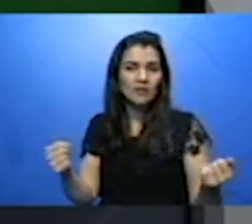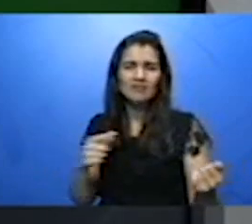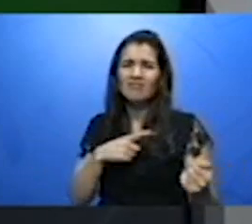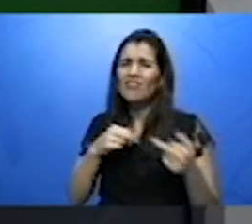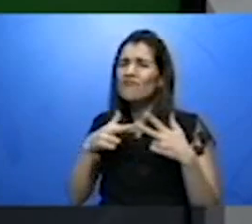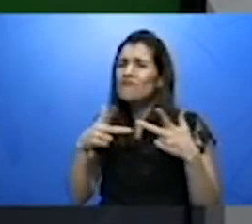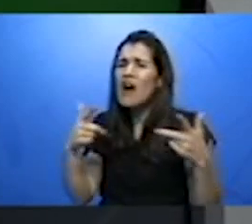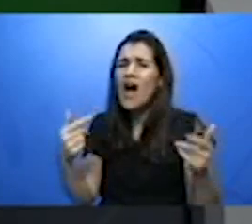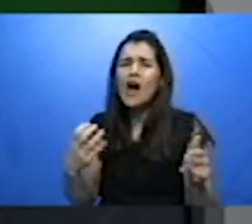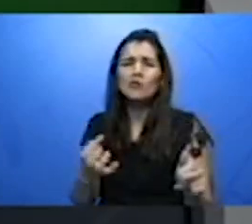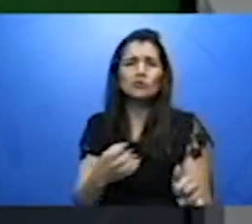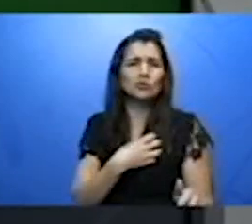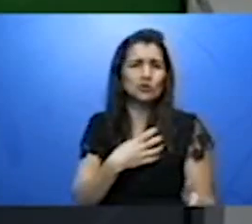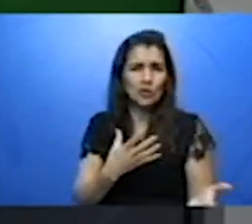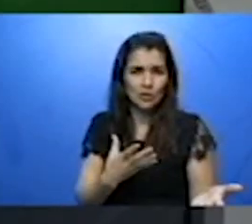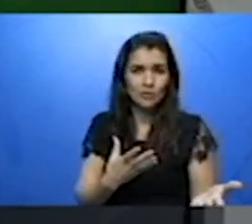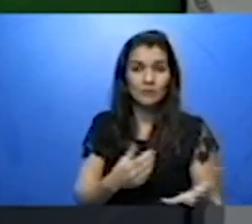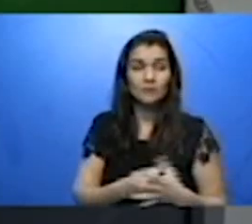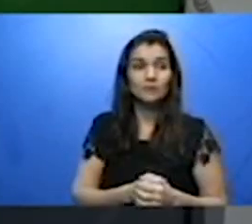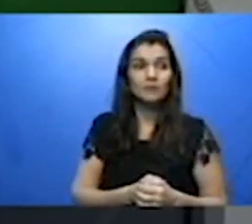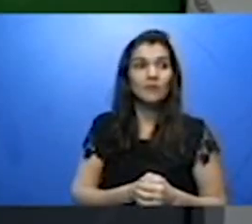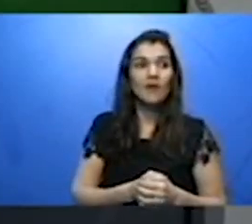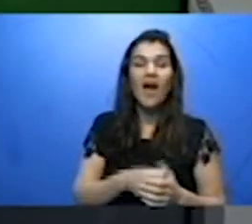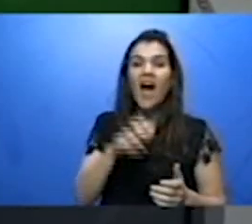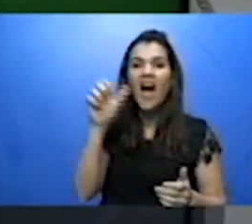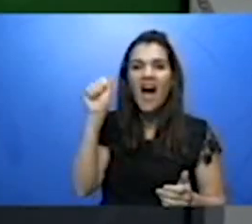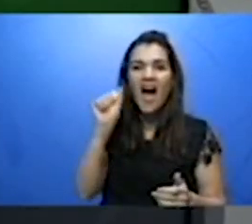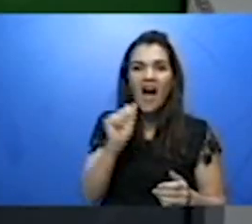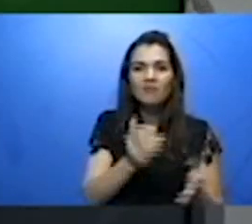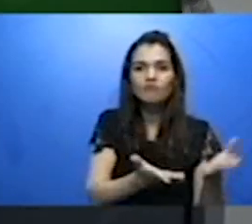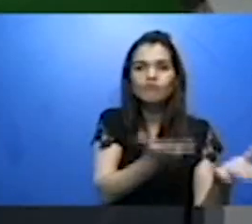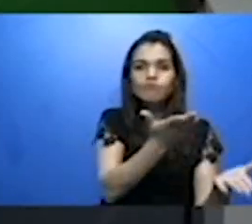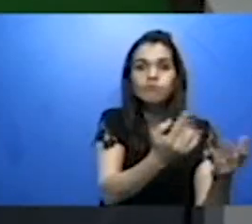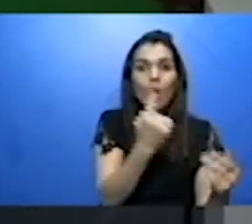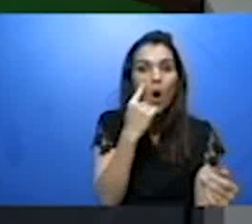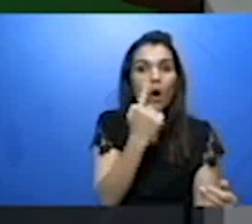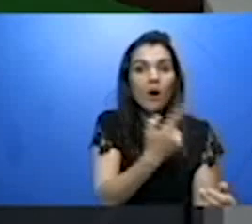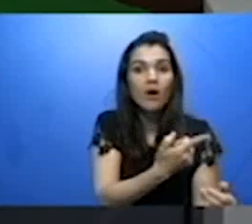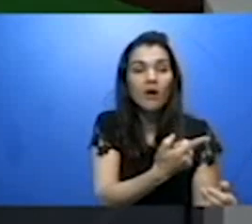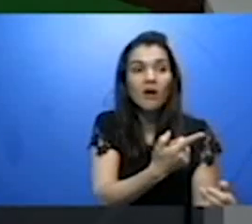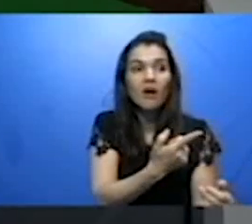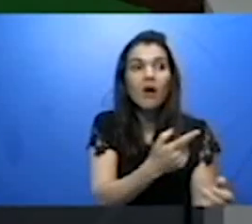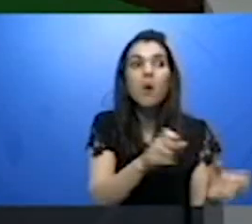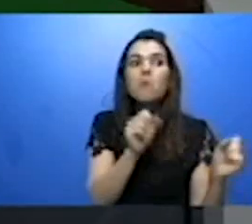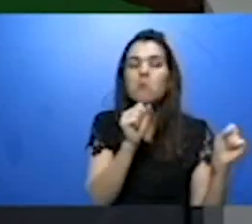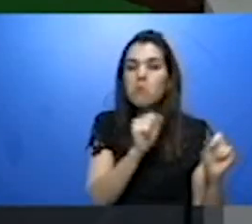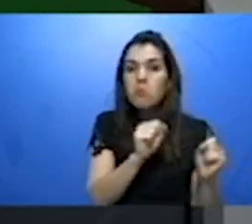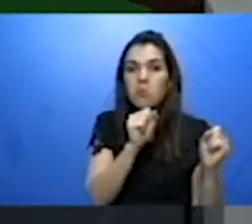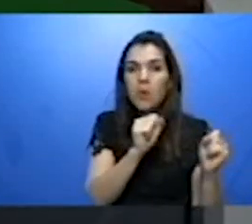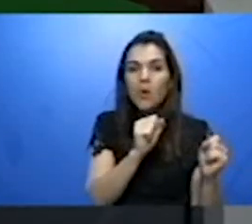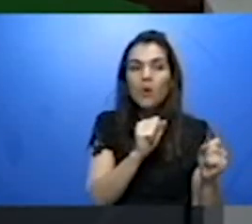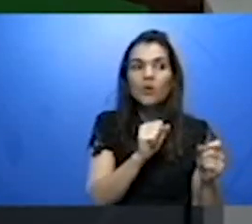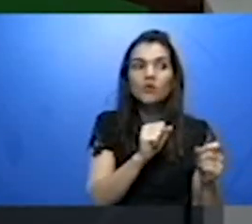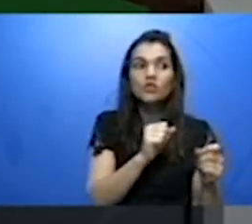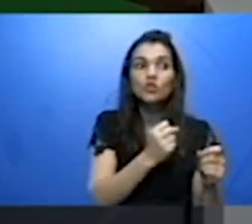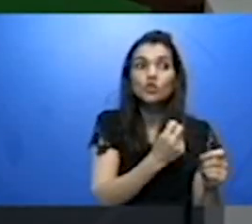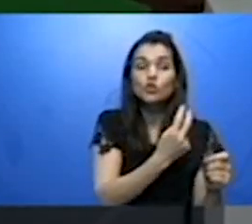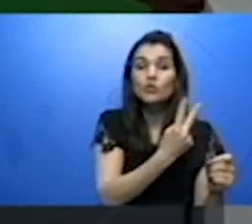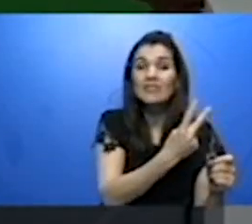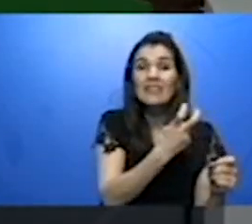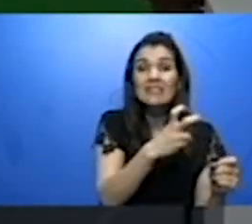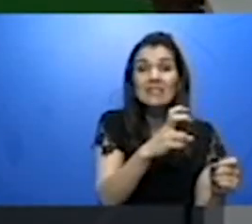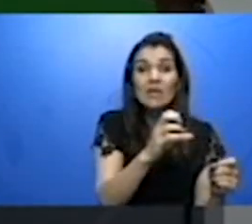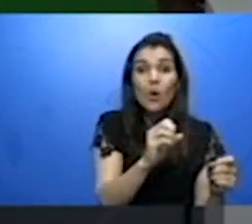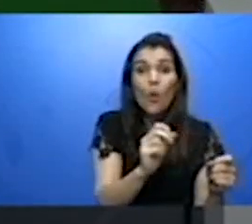balança olha aqui nessa balançar é uma balança Olha lá ela permite apesar de 250